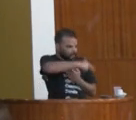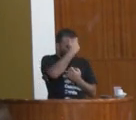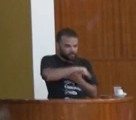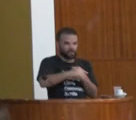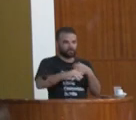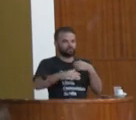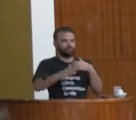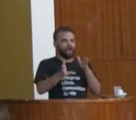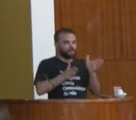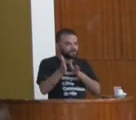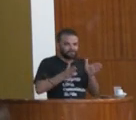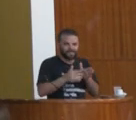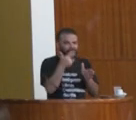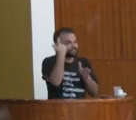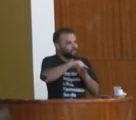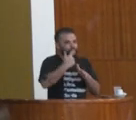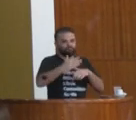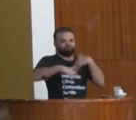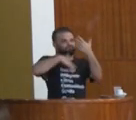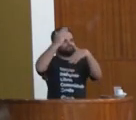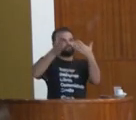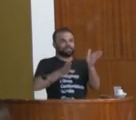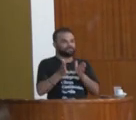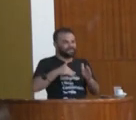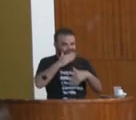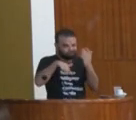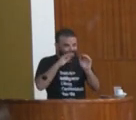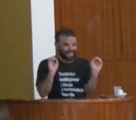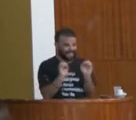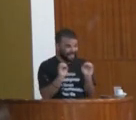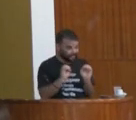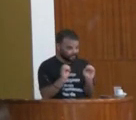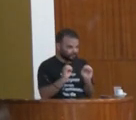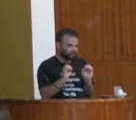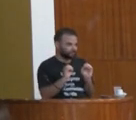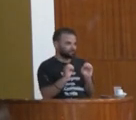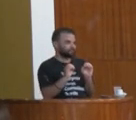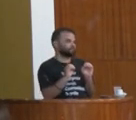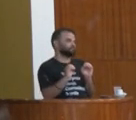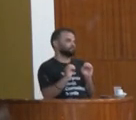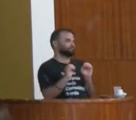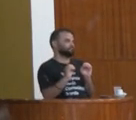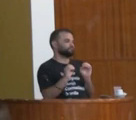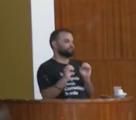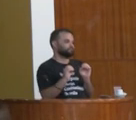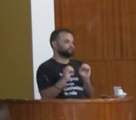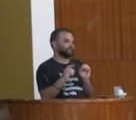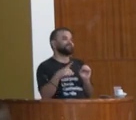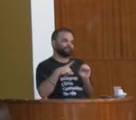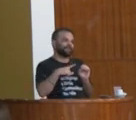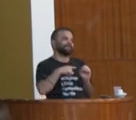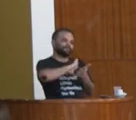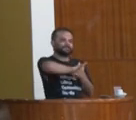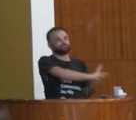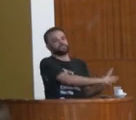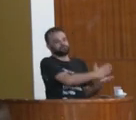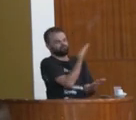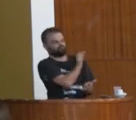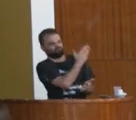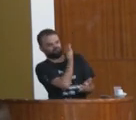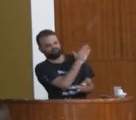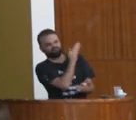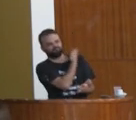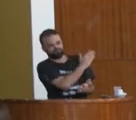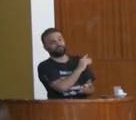cria condições de acessibilidade dentro da empresa, você, na verdade, você tá tendo uma atitude discriminatória em relação àquela pessoa